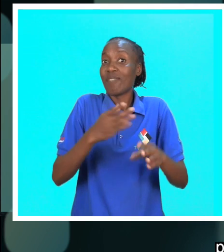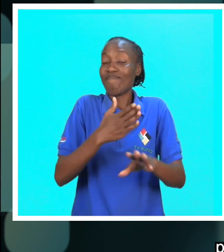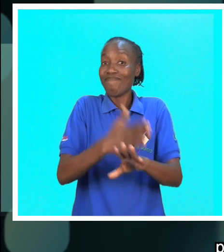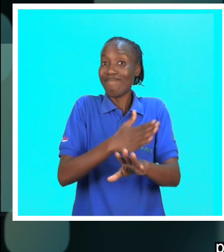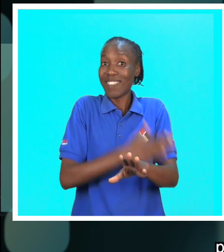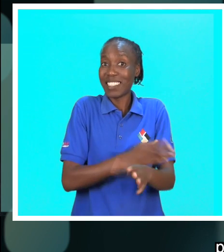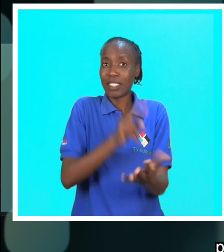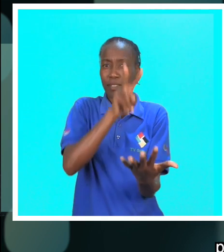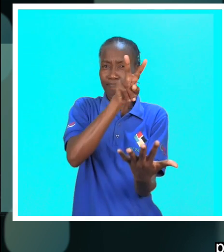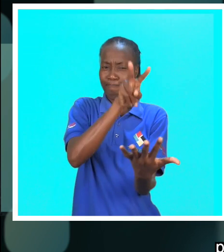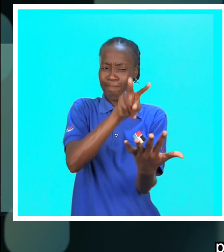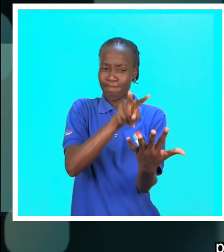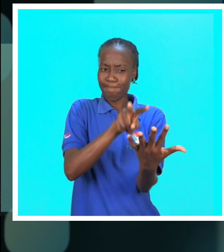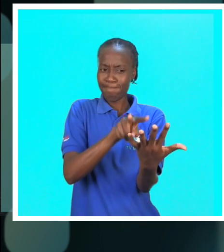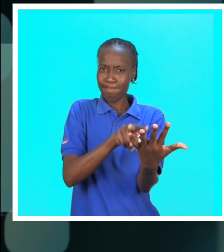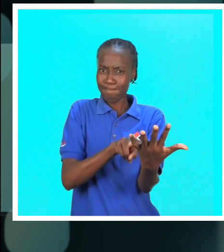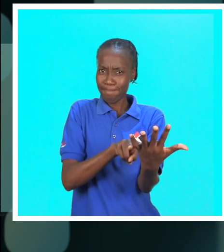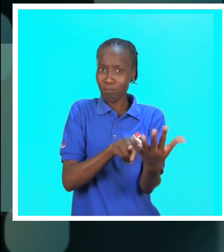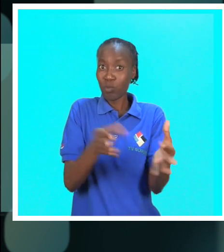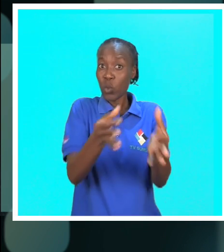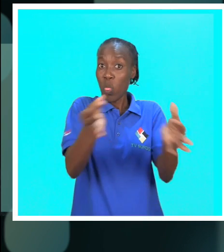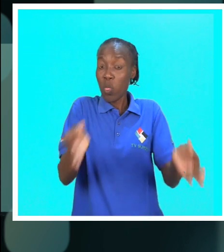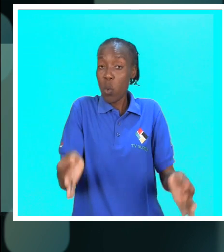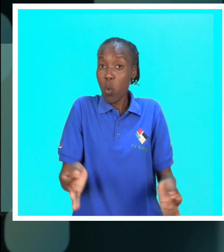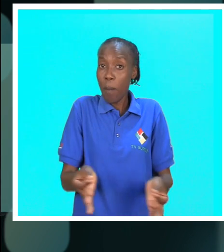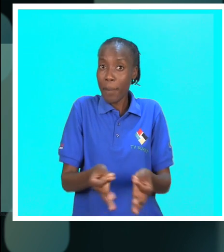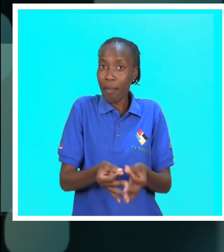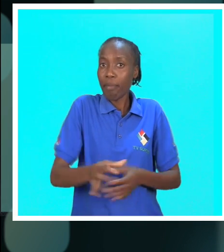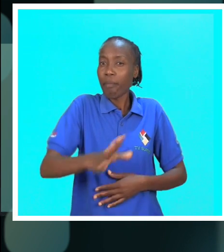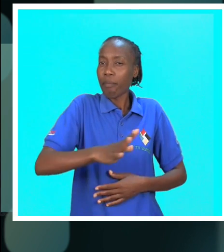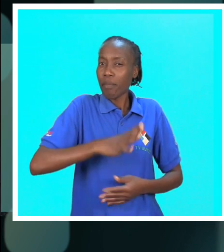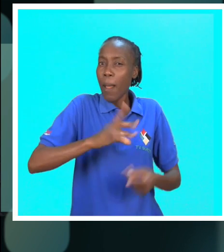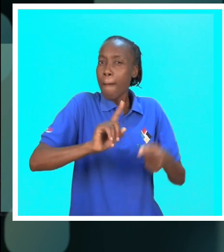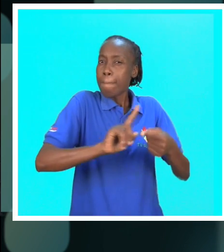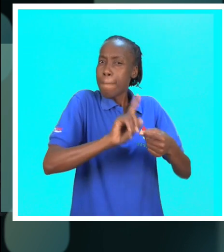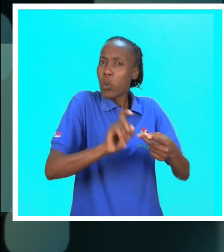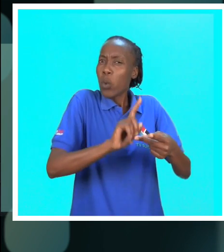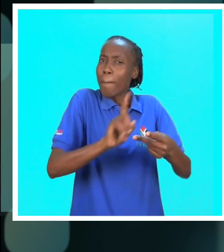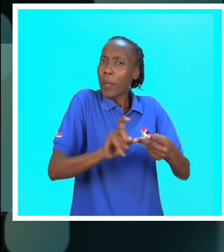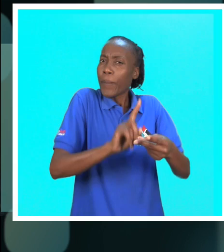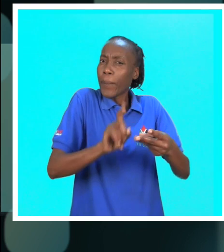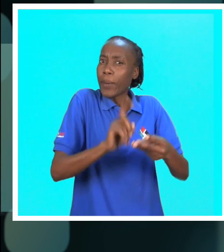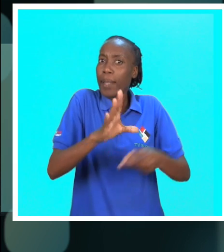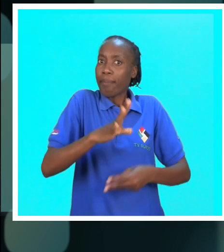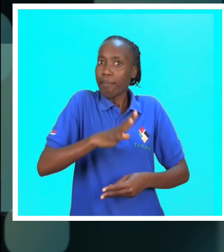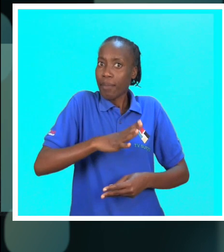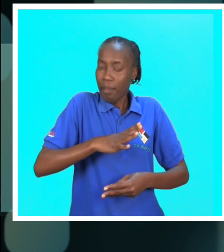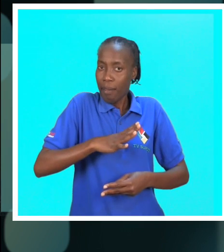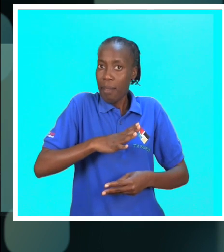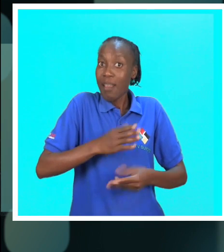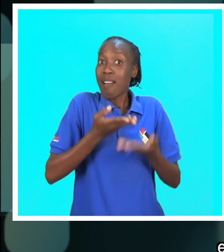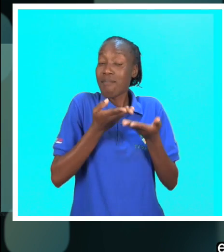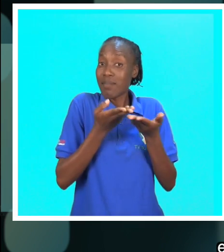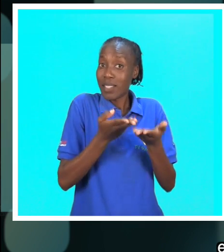a oportunidade de ver o formulário, portanto, das perguntas, do